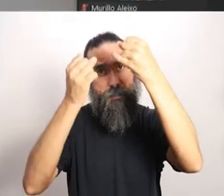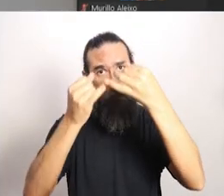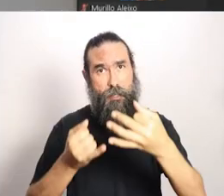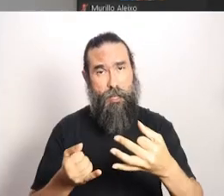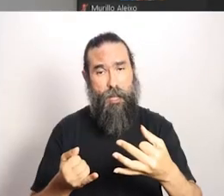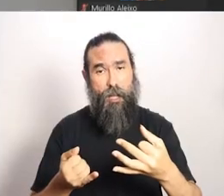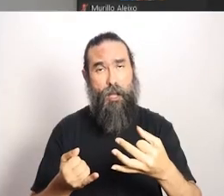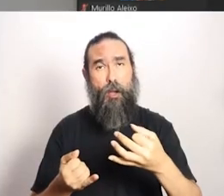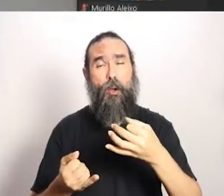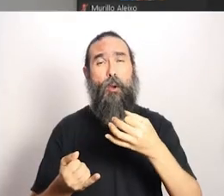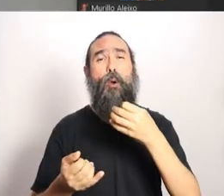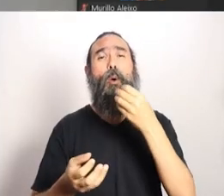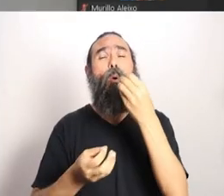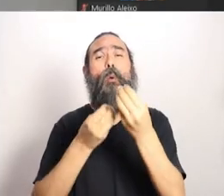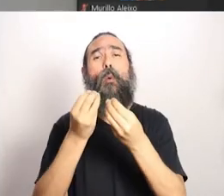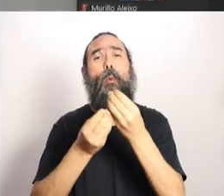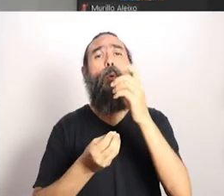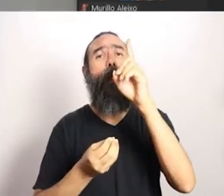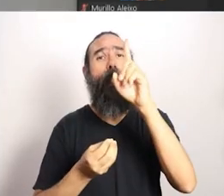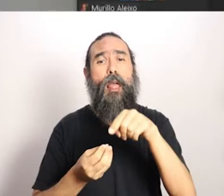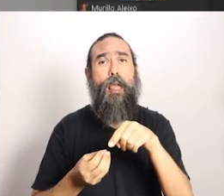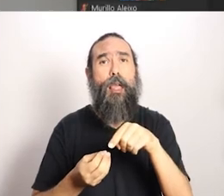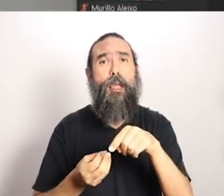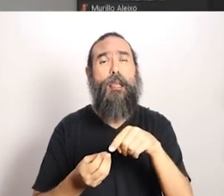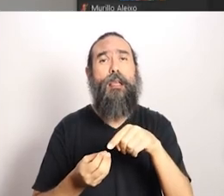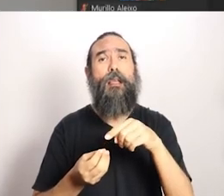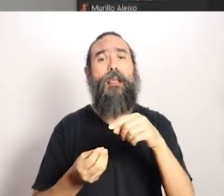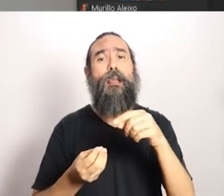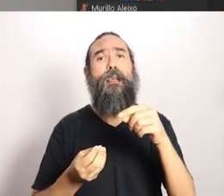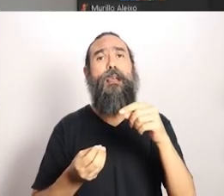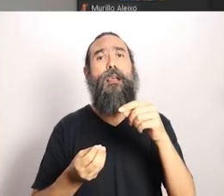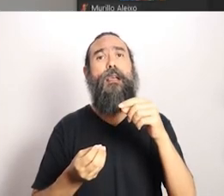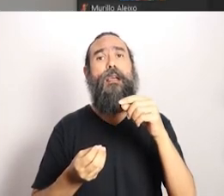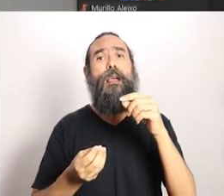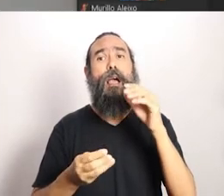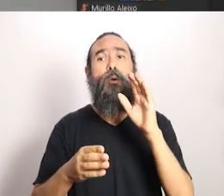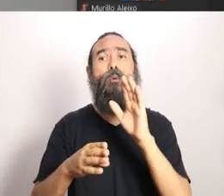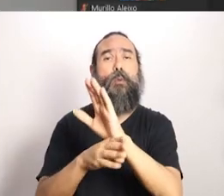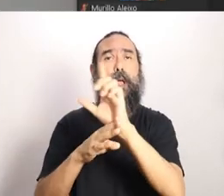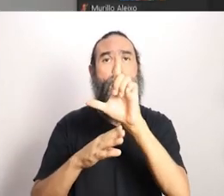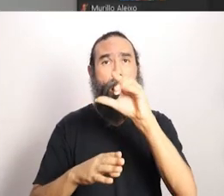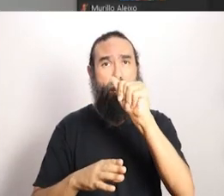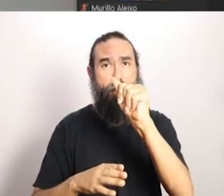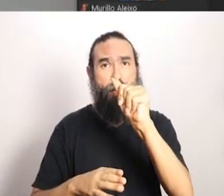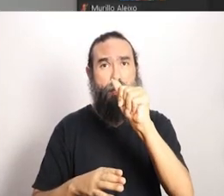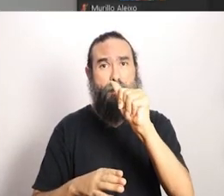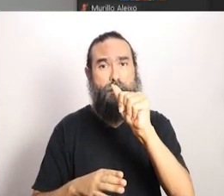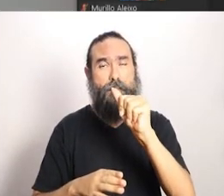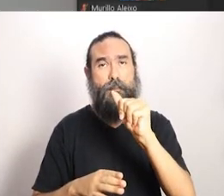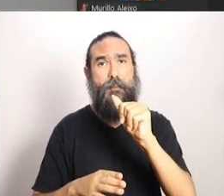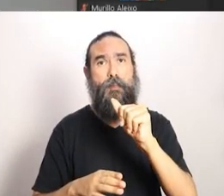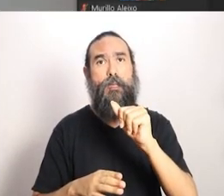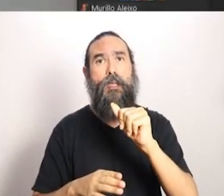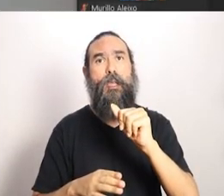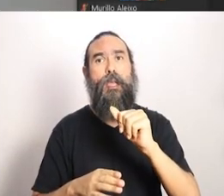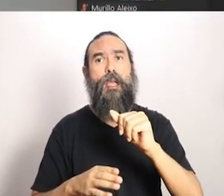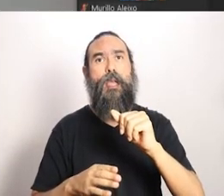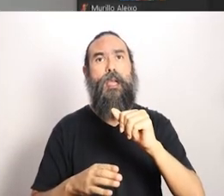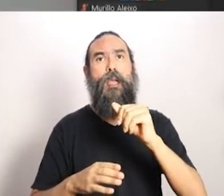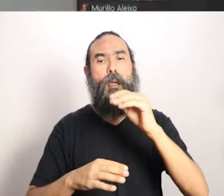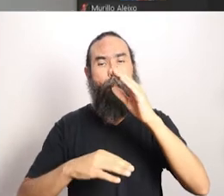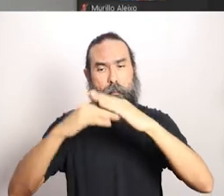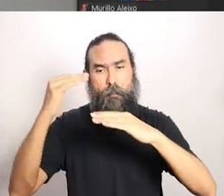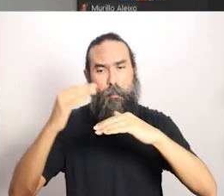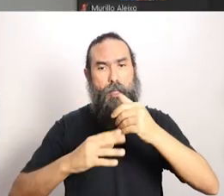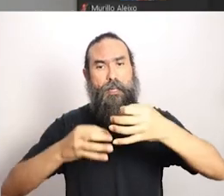papel, a sua dificuldade, como é levar Lia, como é conduzir esse processo